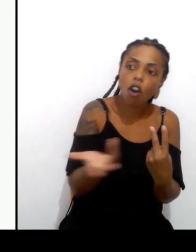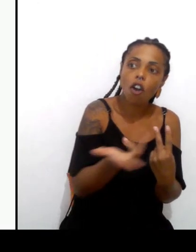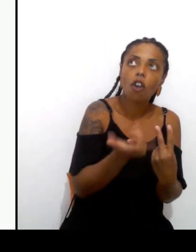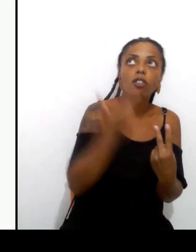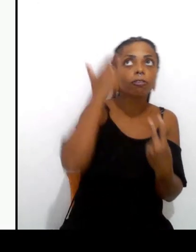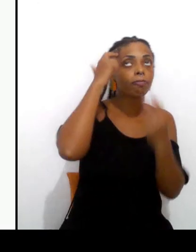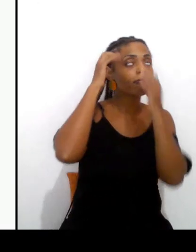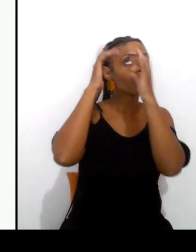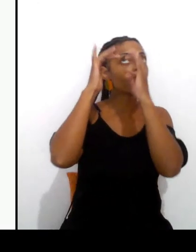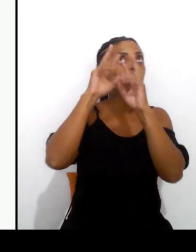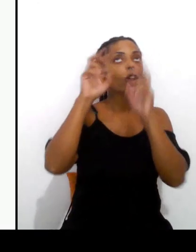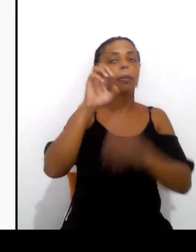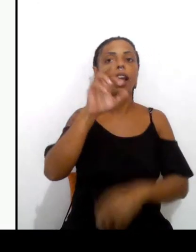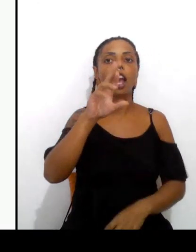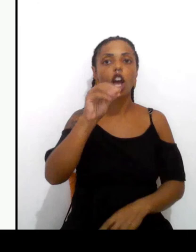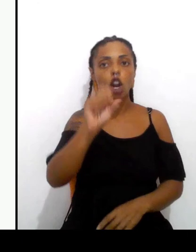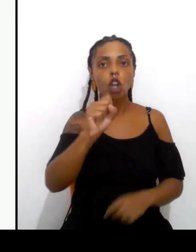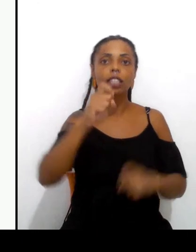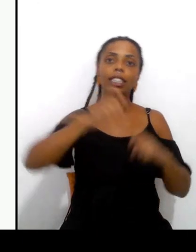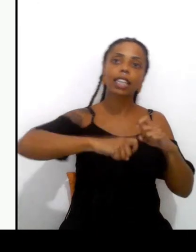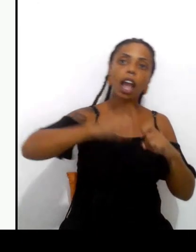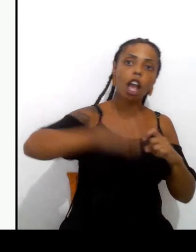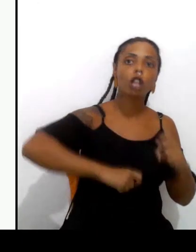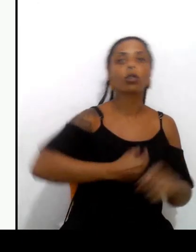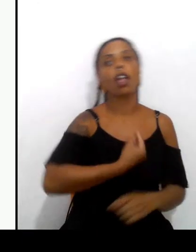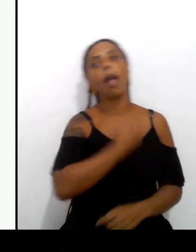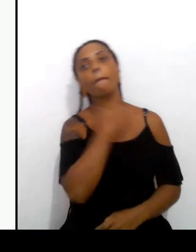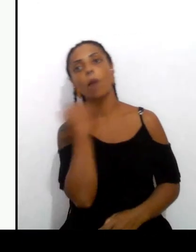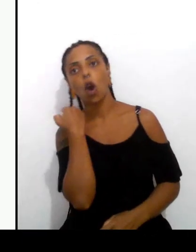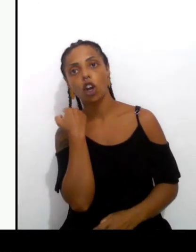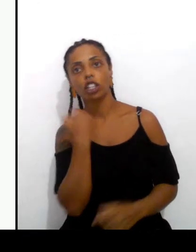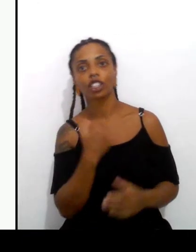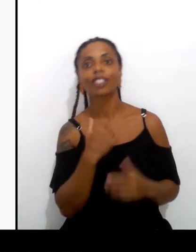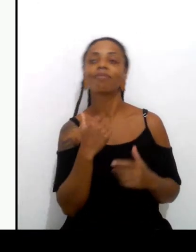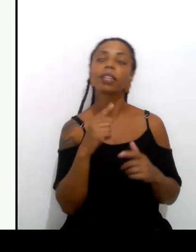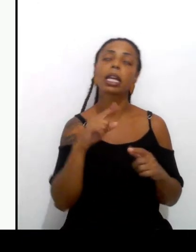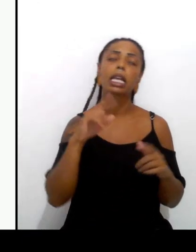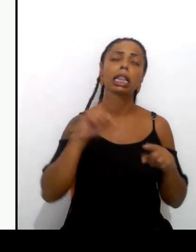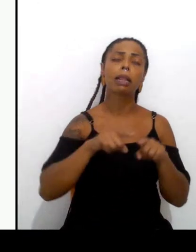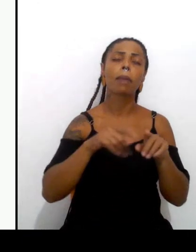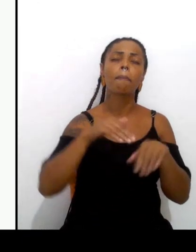o sexo e sobre a morte E além disso muito obrigada